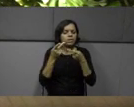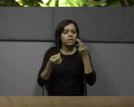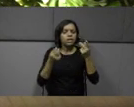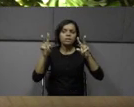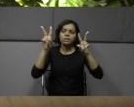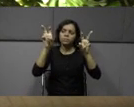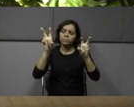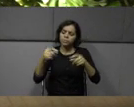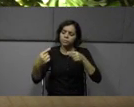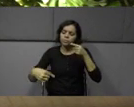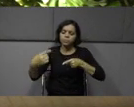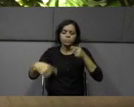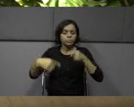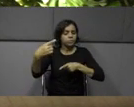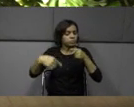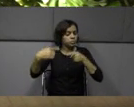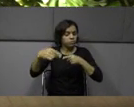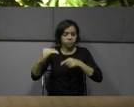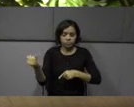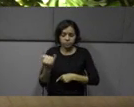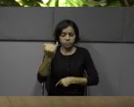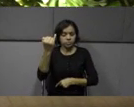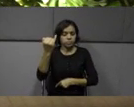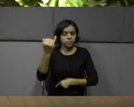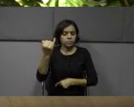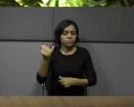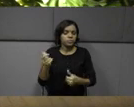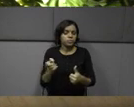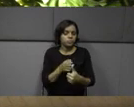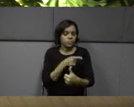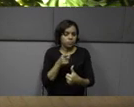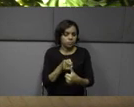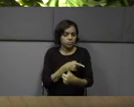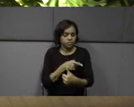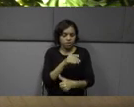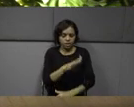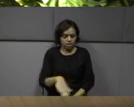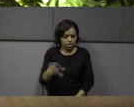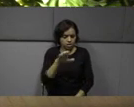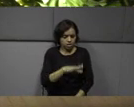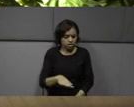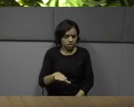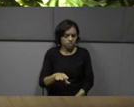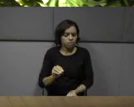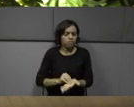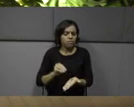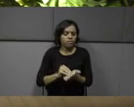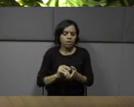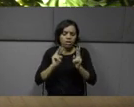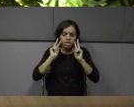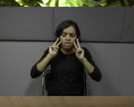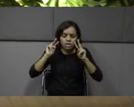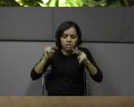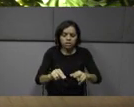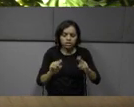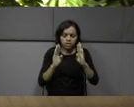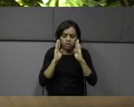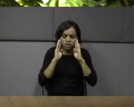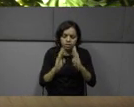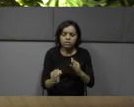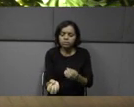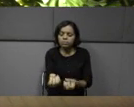fundamentais 1 que a criança ela não é escutada é fundamentalmente